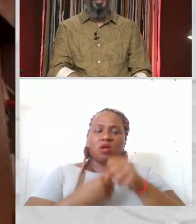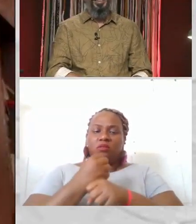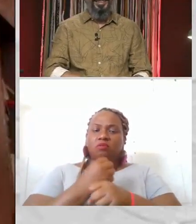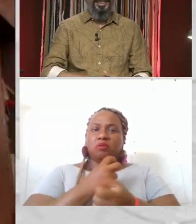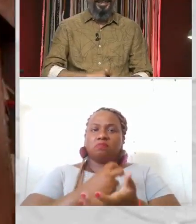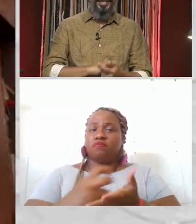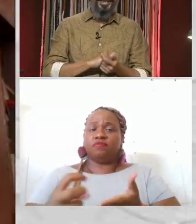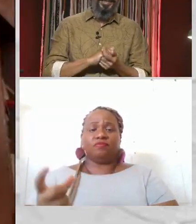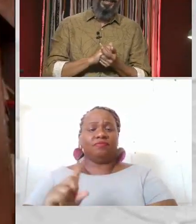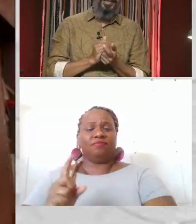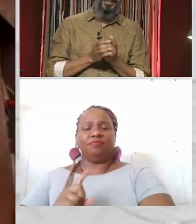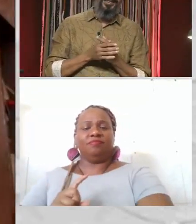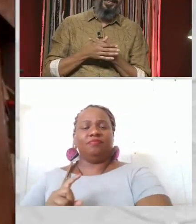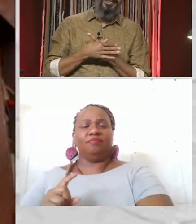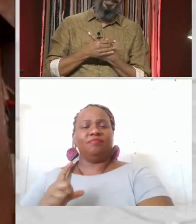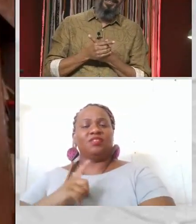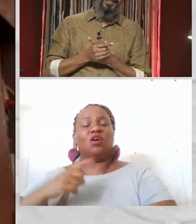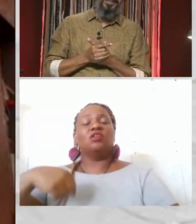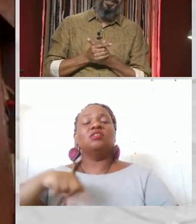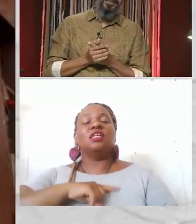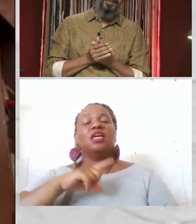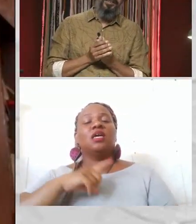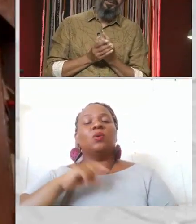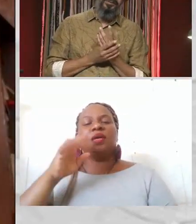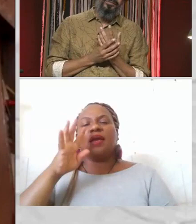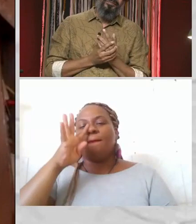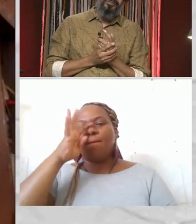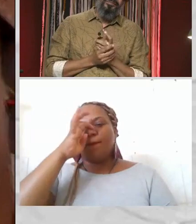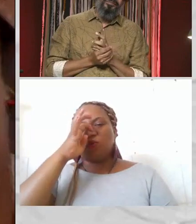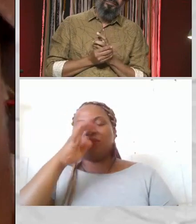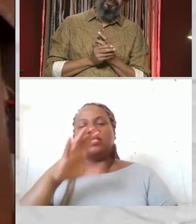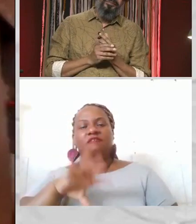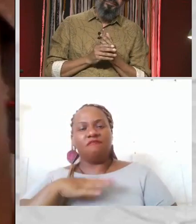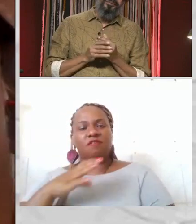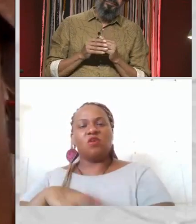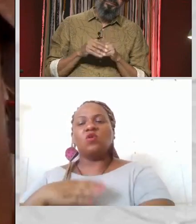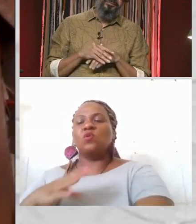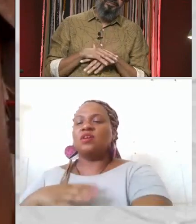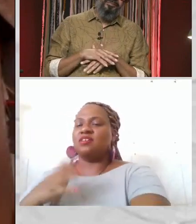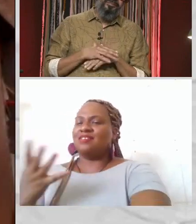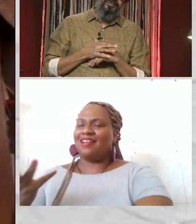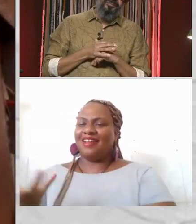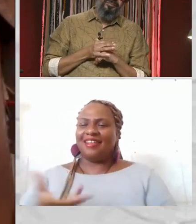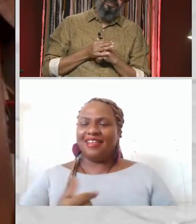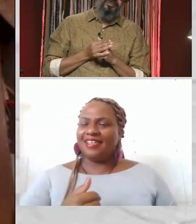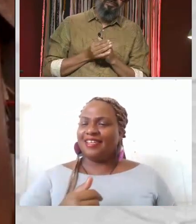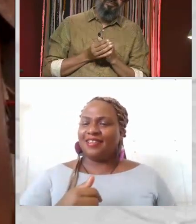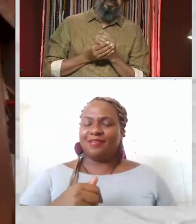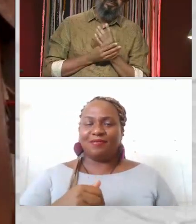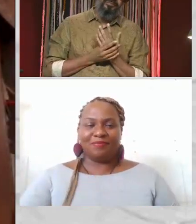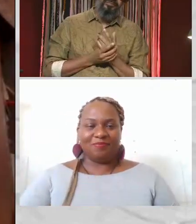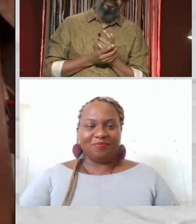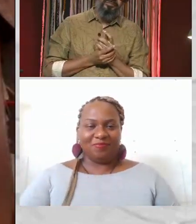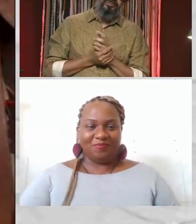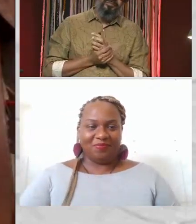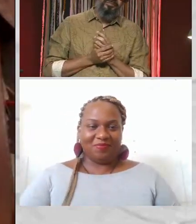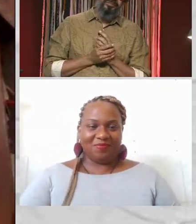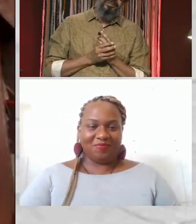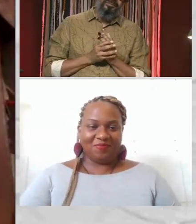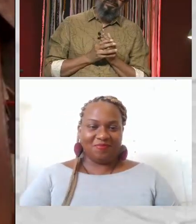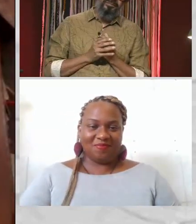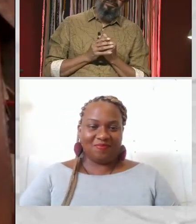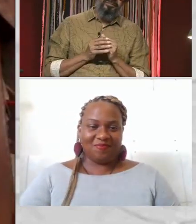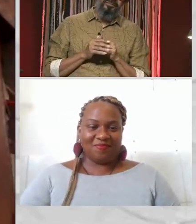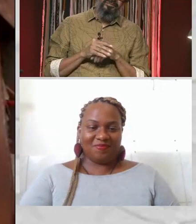Nós temos a nossa teimosia, a nossa arte, o nosso enfrentamento, eu acho a coisa mais linda do mundo. Outra coisa... que a